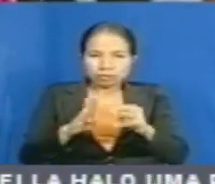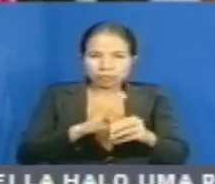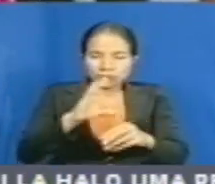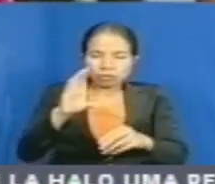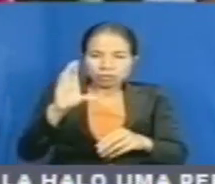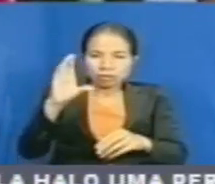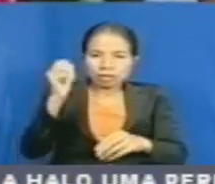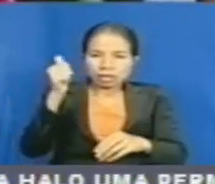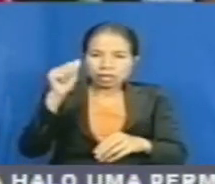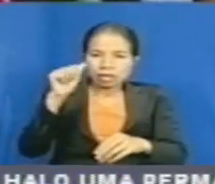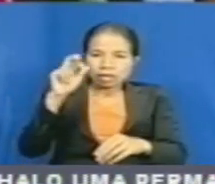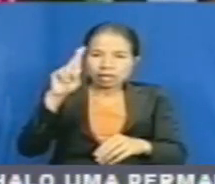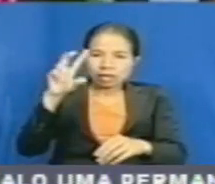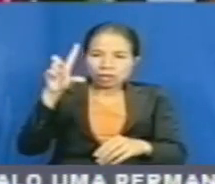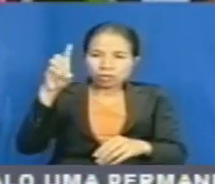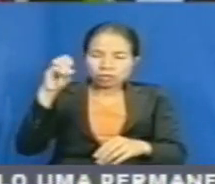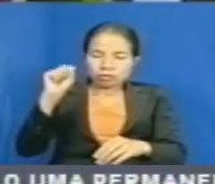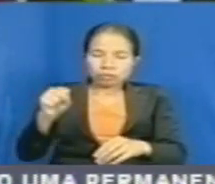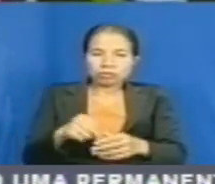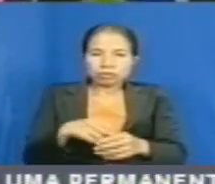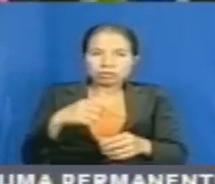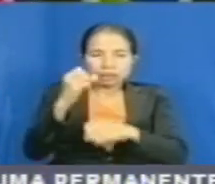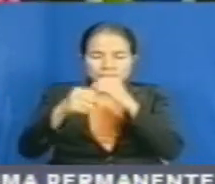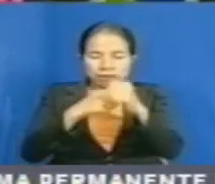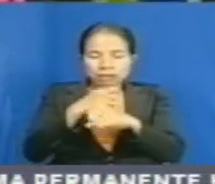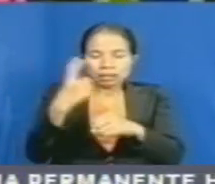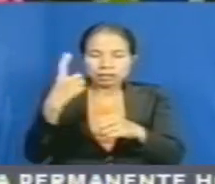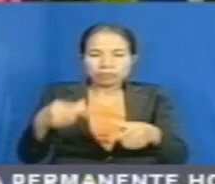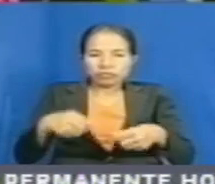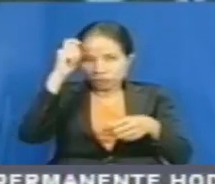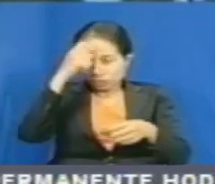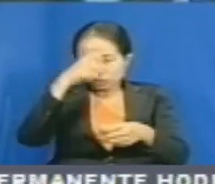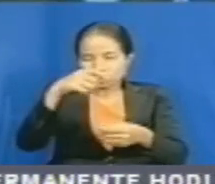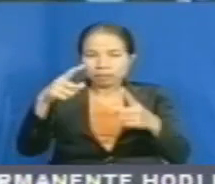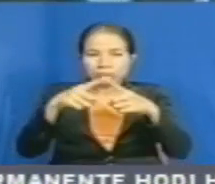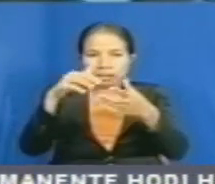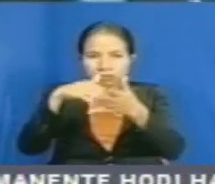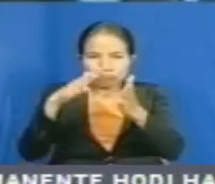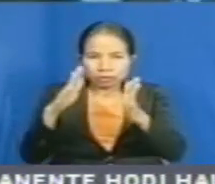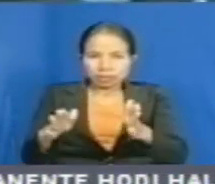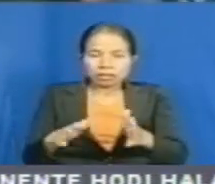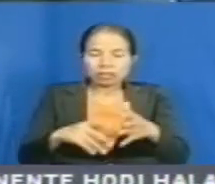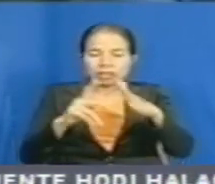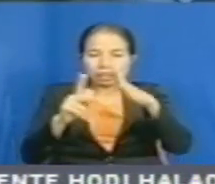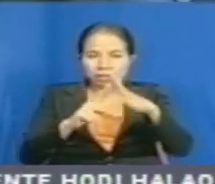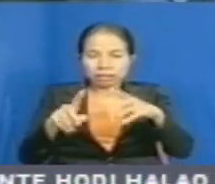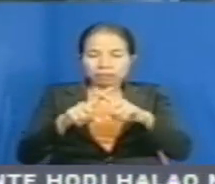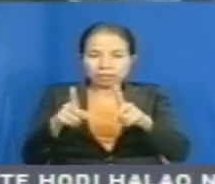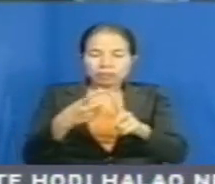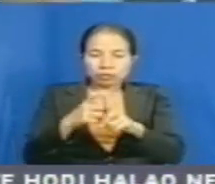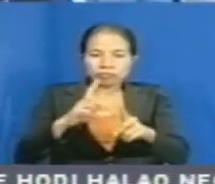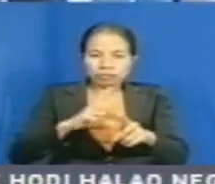Carlos Alberto informa, cada tina sempre foi graduação ba estudante pré-escolar, mas berru se